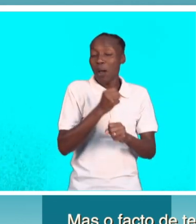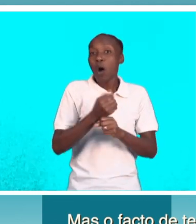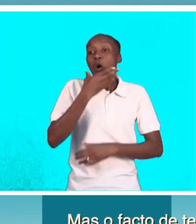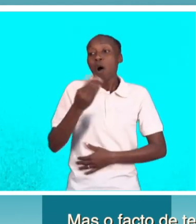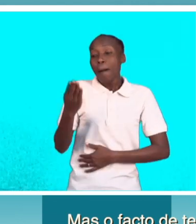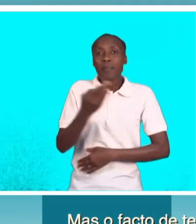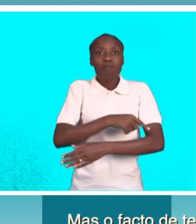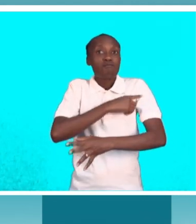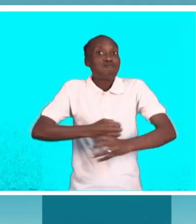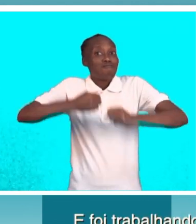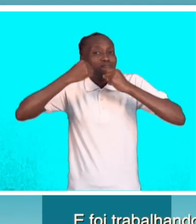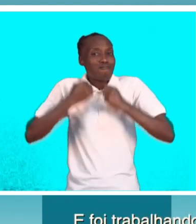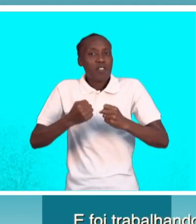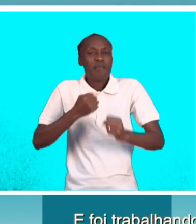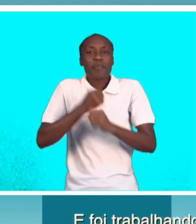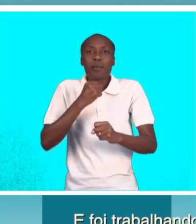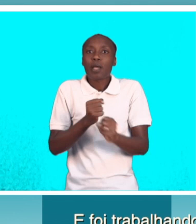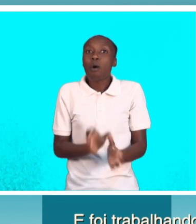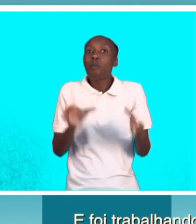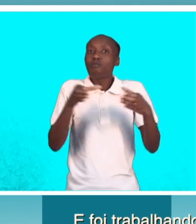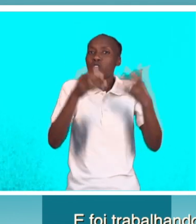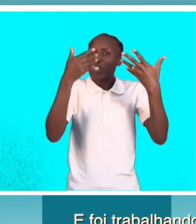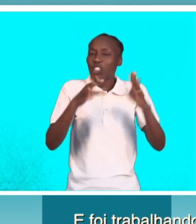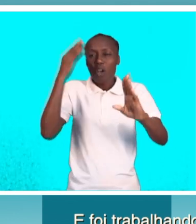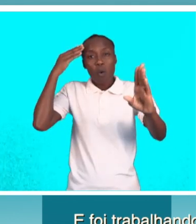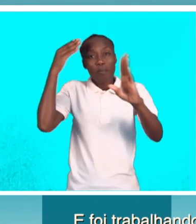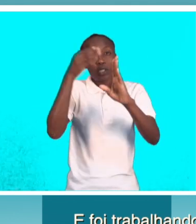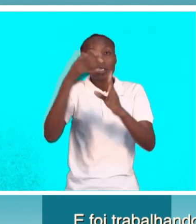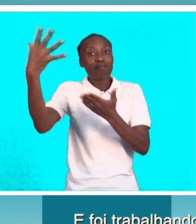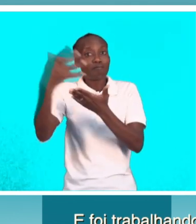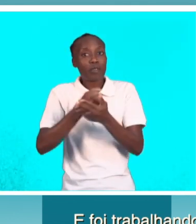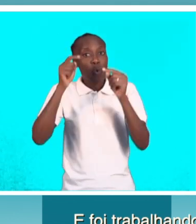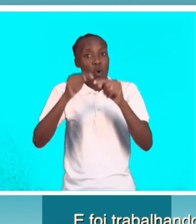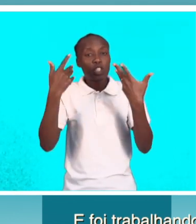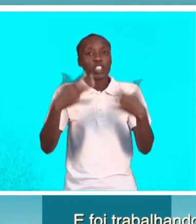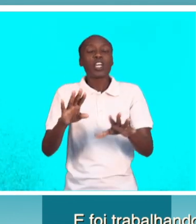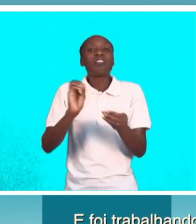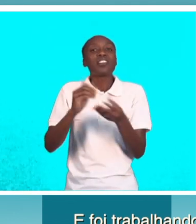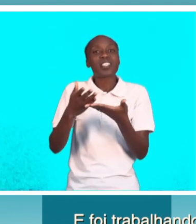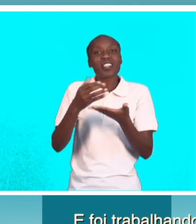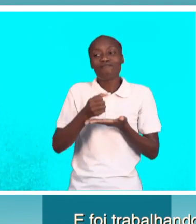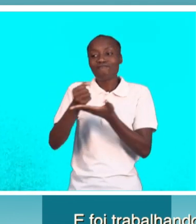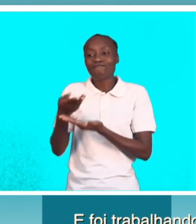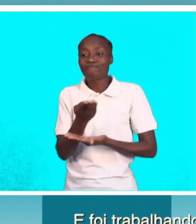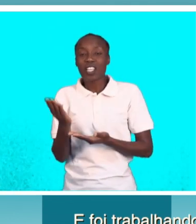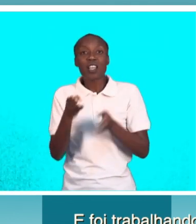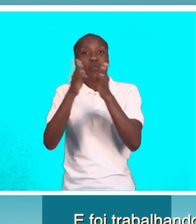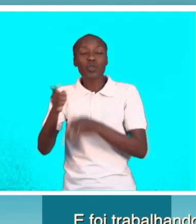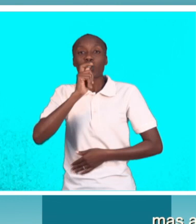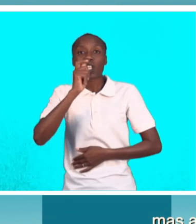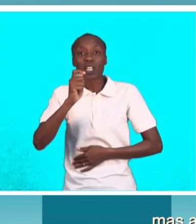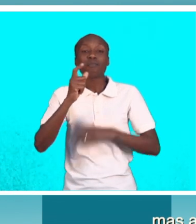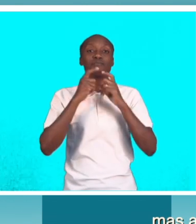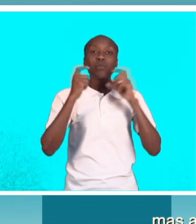Manjete, foi uma pessoa fundamental. E foi trabalhando em equipa que nós conseguimos materializar o objetivo que hoje, felizmente, entregamos aos jornalistas desportivos